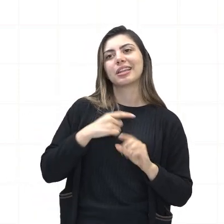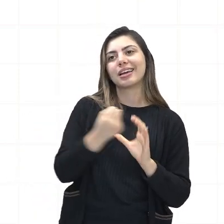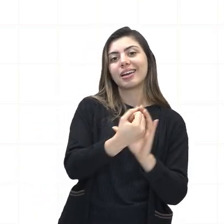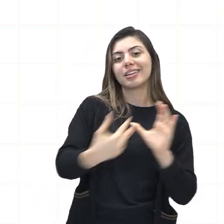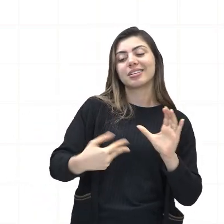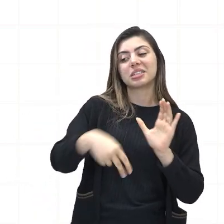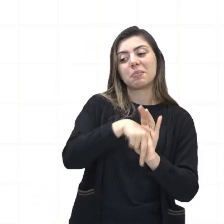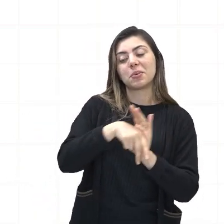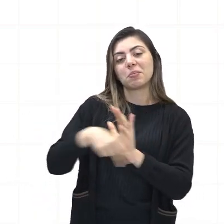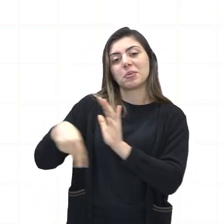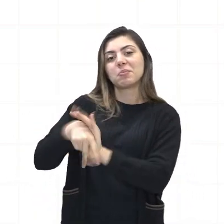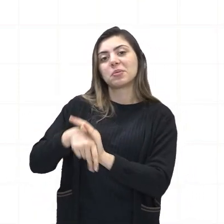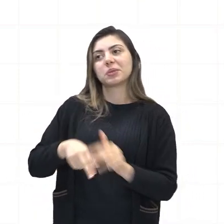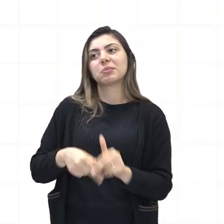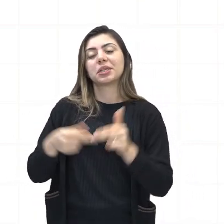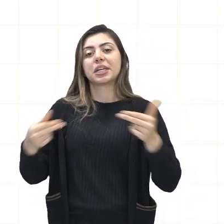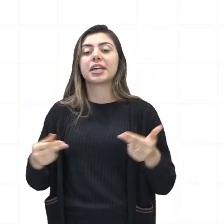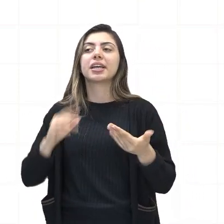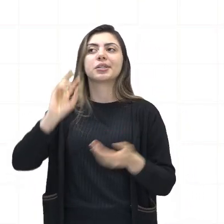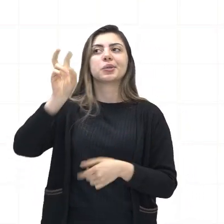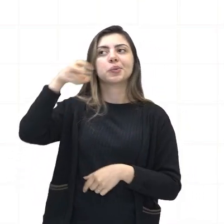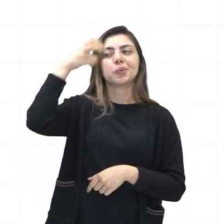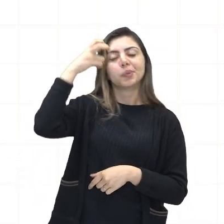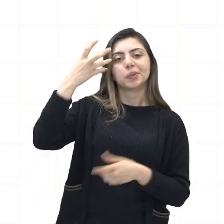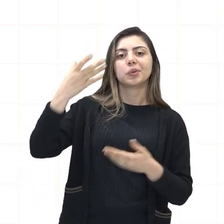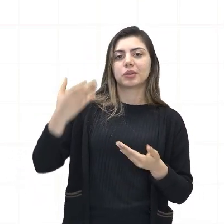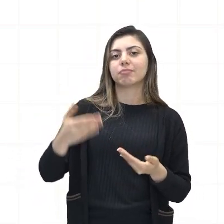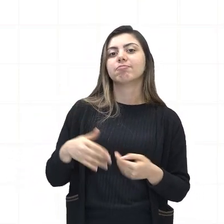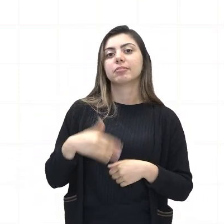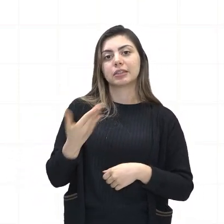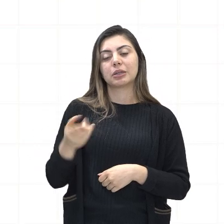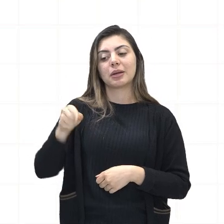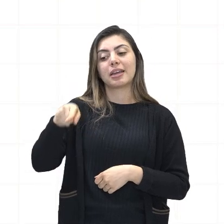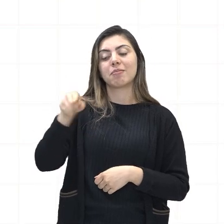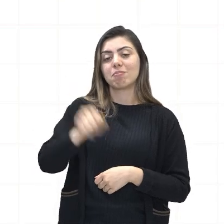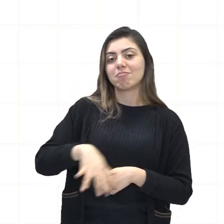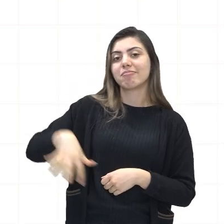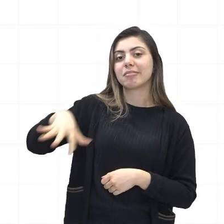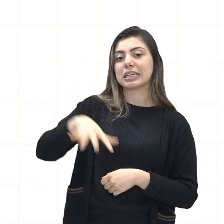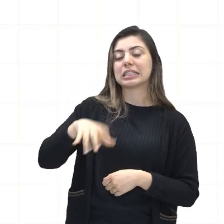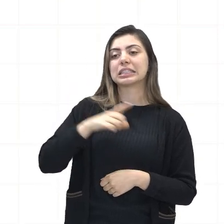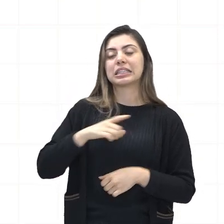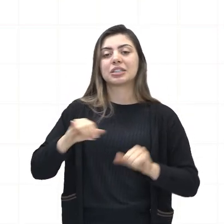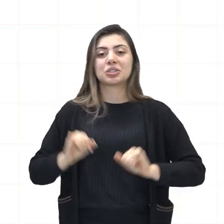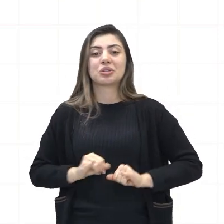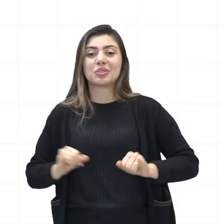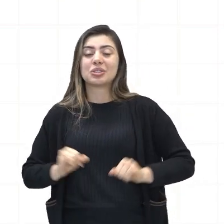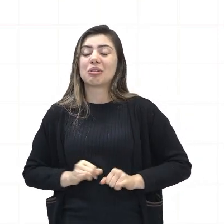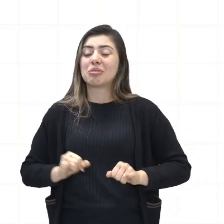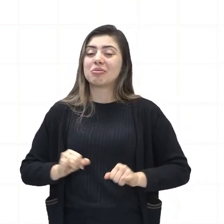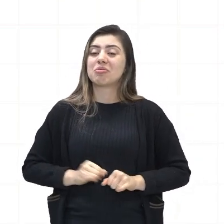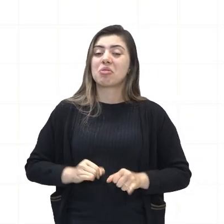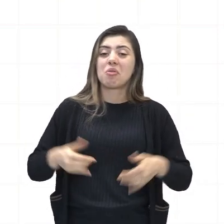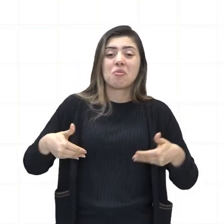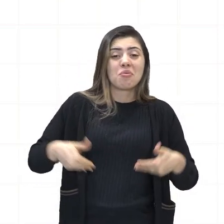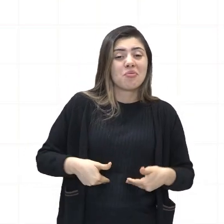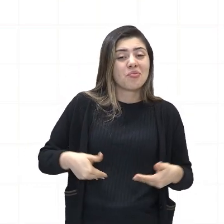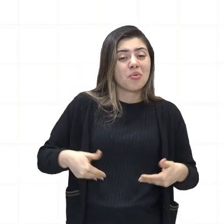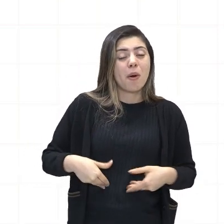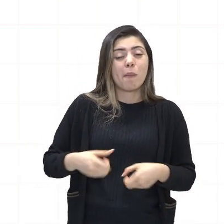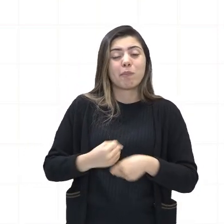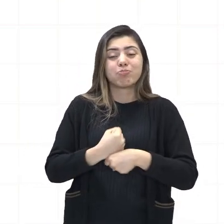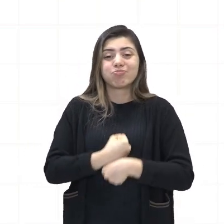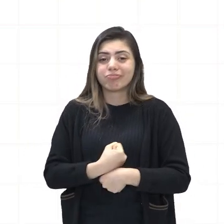étnicas mesmo, características culturais. Então é uma área que ainda sofre muito com a questão da fome também, né? Não é específico